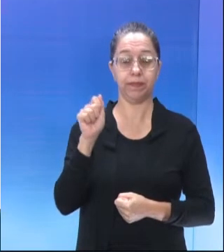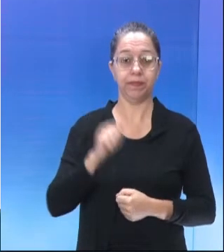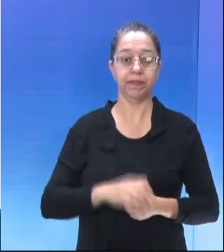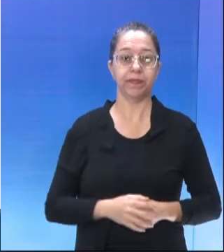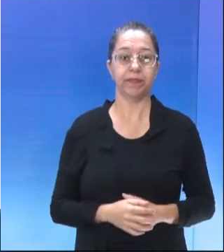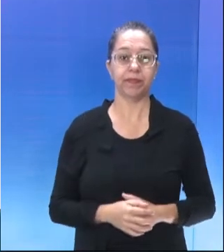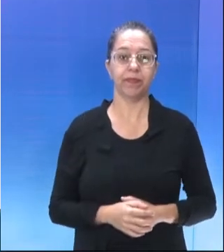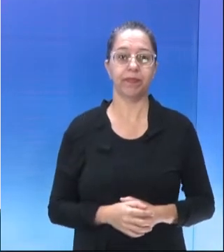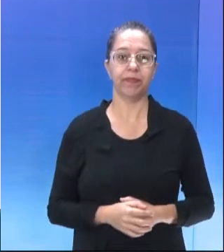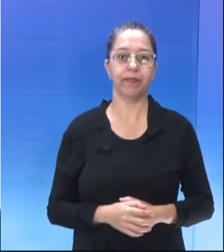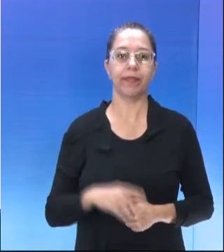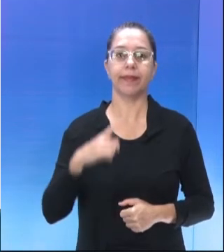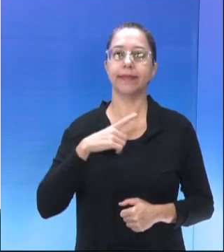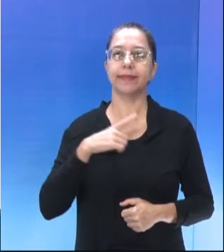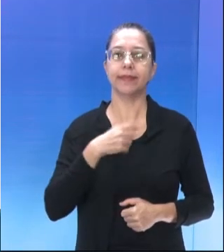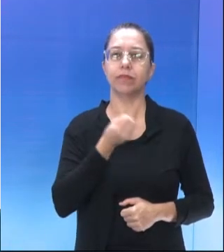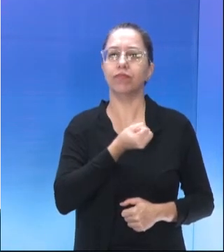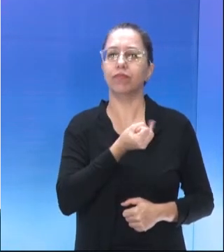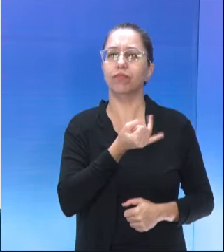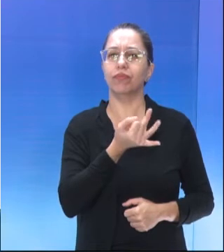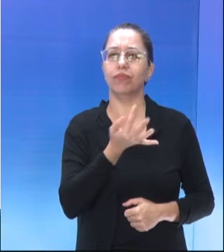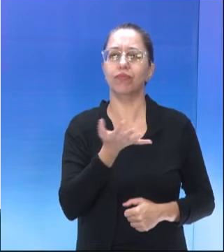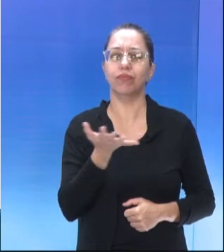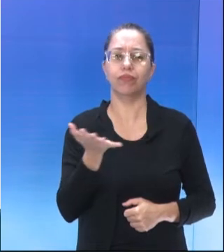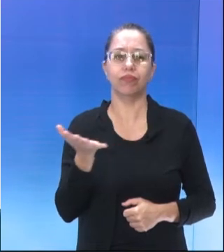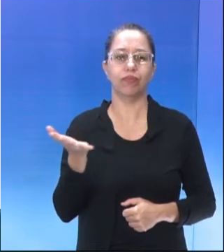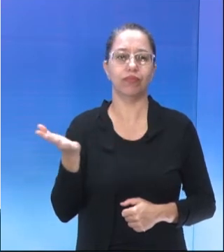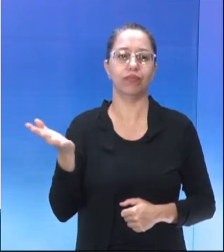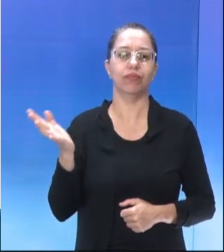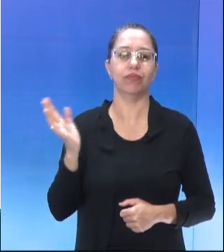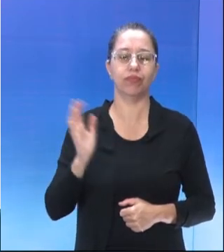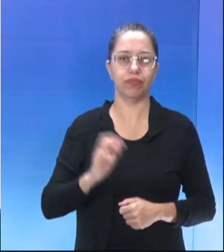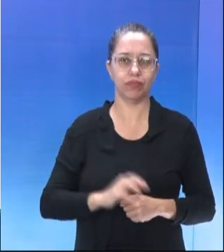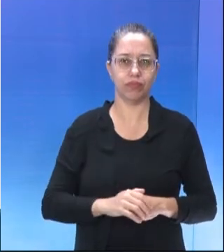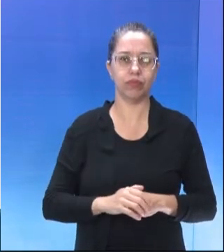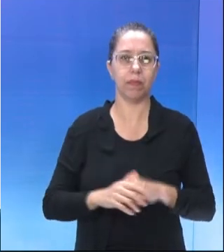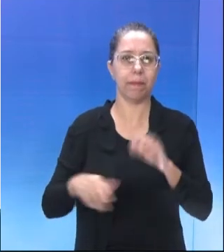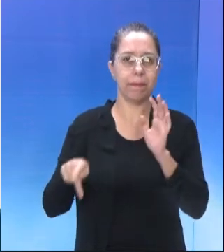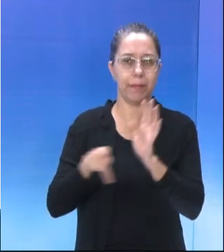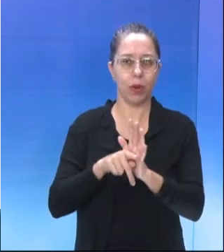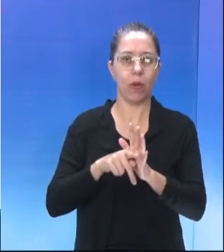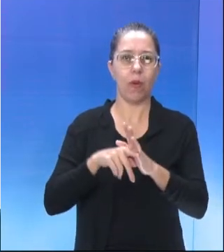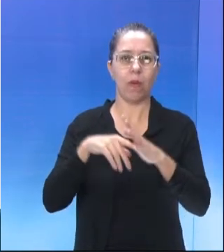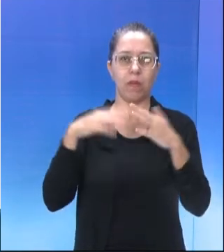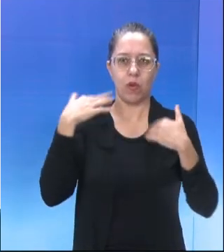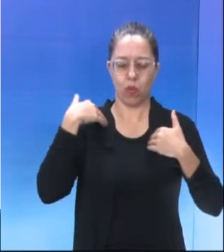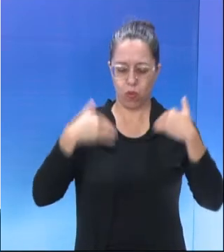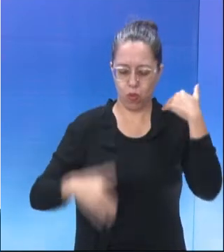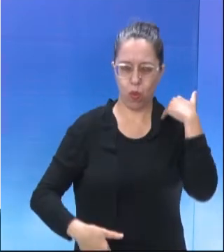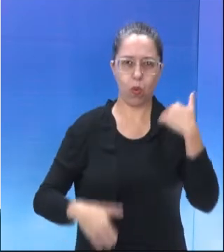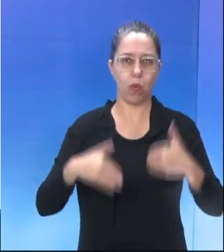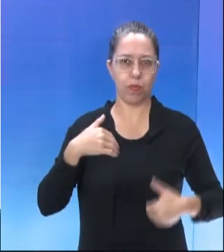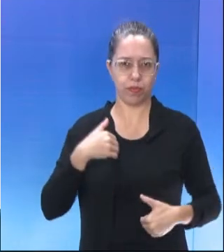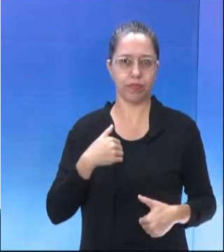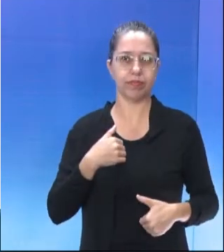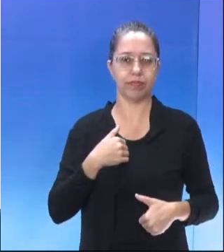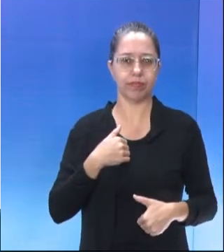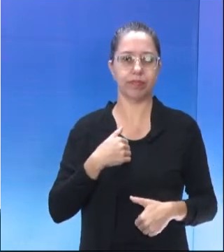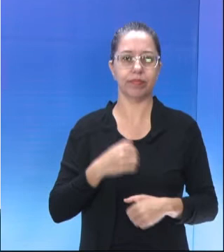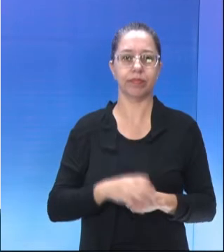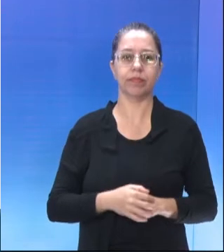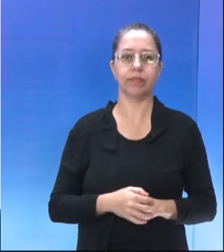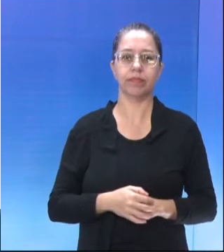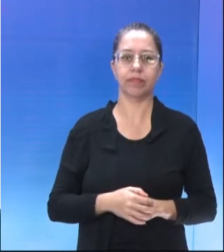A. Existência de numerosas glândulas sudoríparas na epiderme. Essa letra